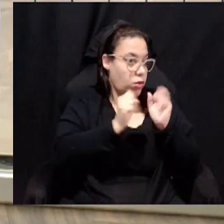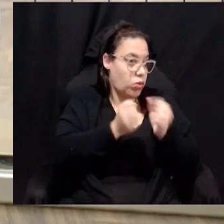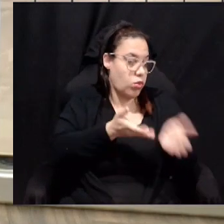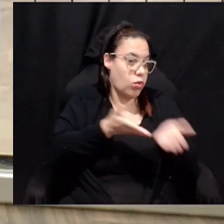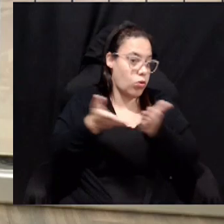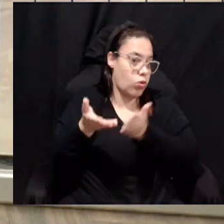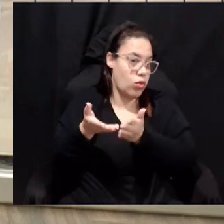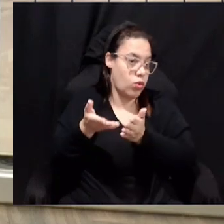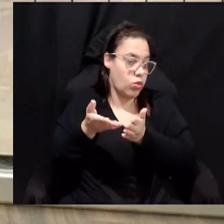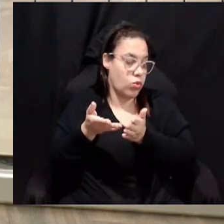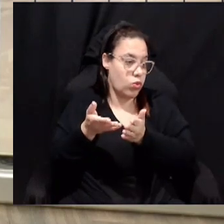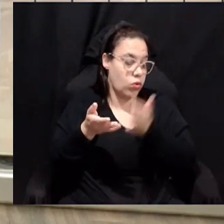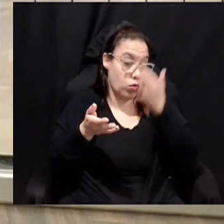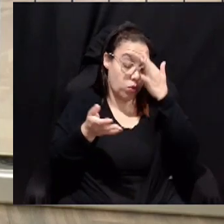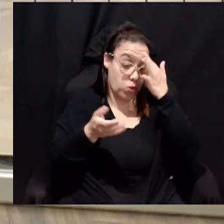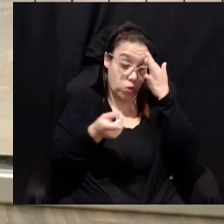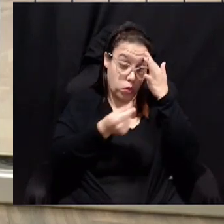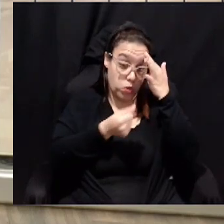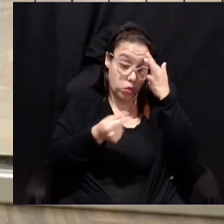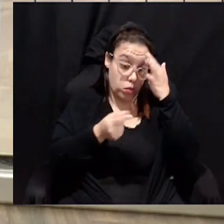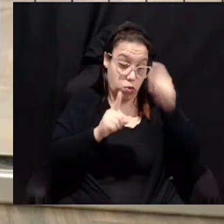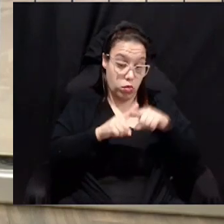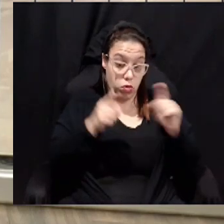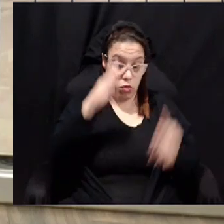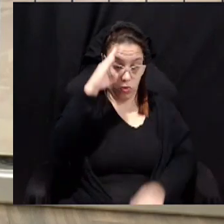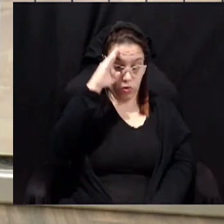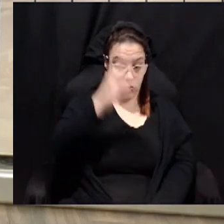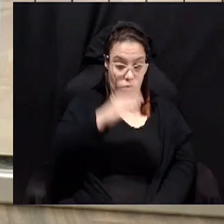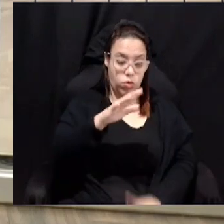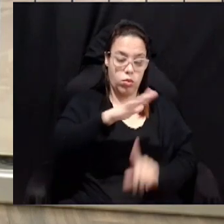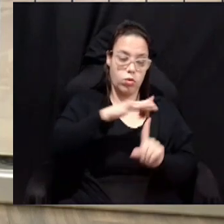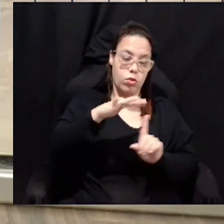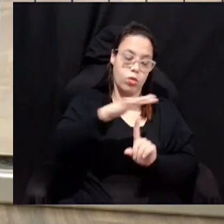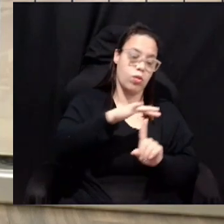questão econômica, mas principalmente ambiental.